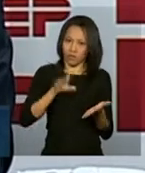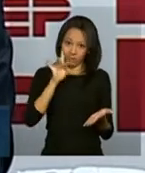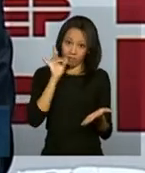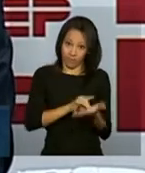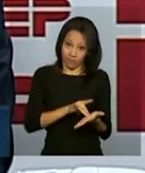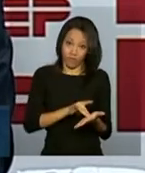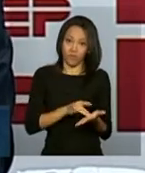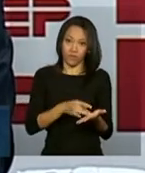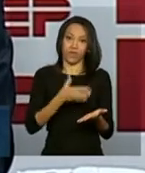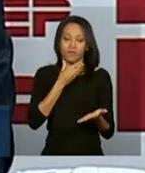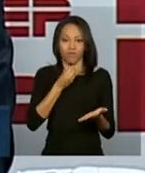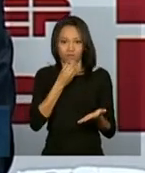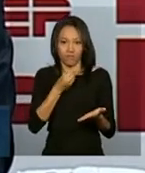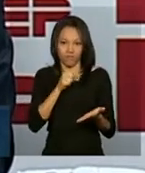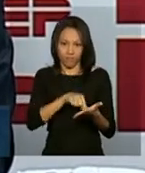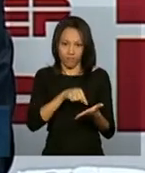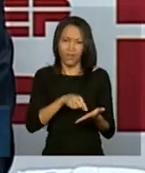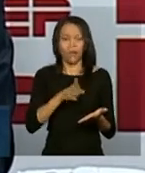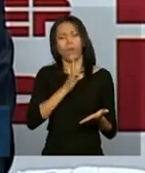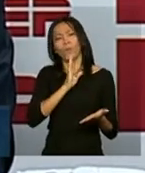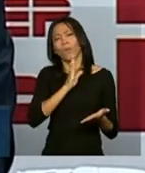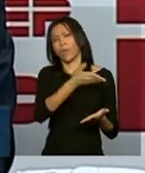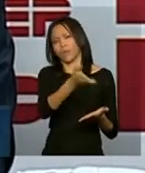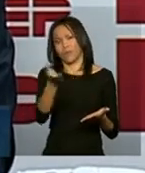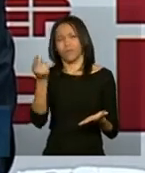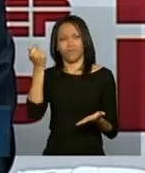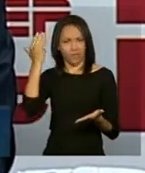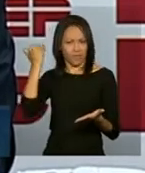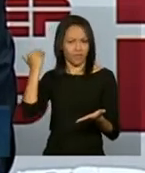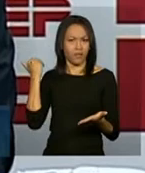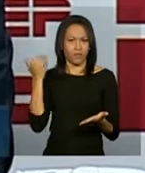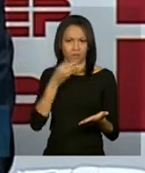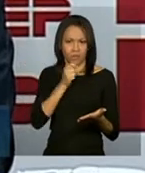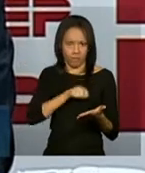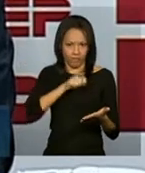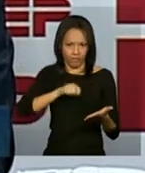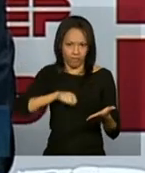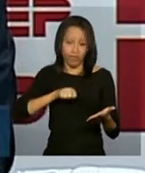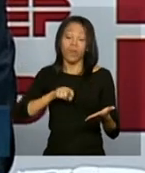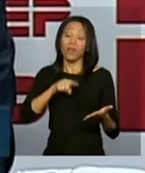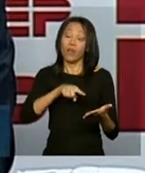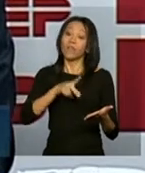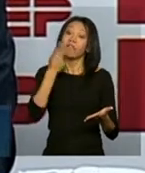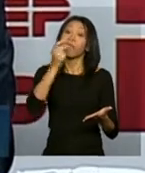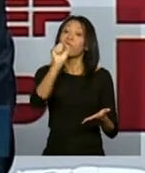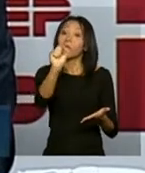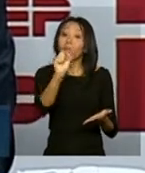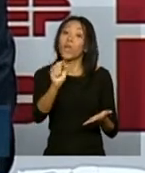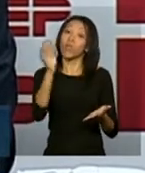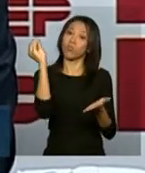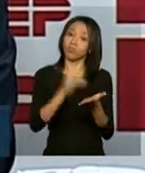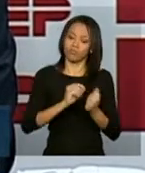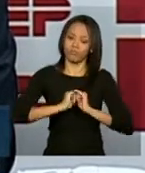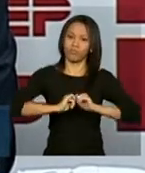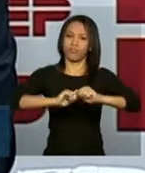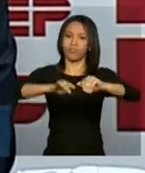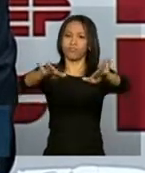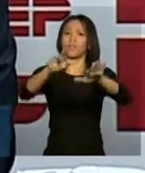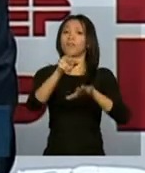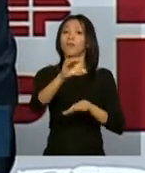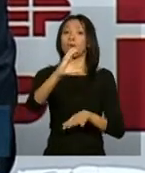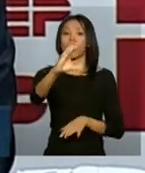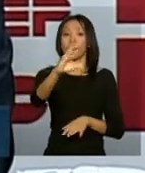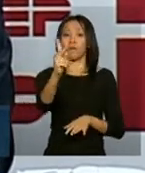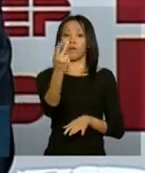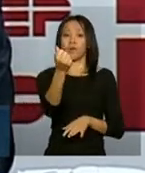esse chargista, que era um chargista bastante conhecido à época, defende, ele diz, publiquei exatamente como a charge foi feita, essa